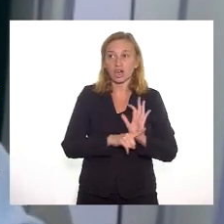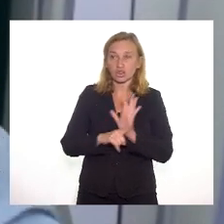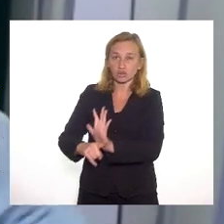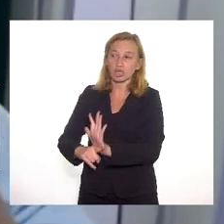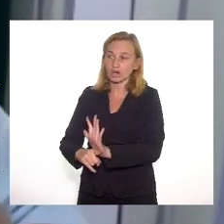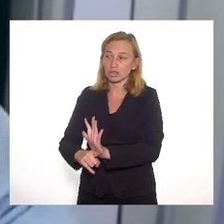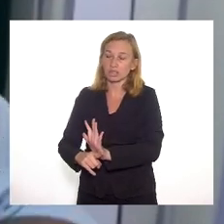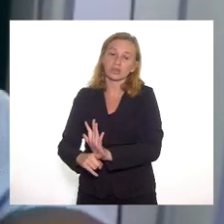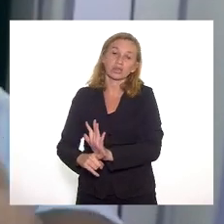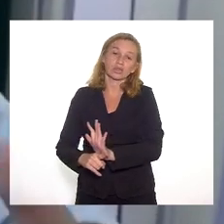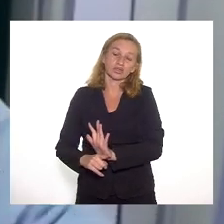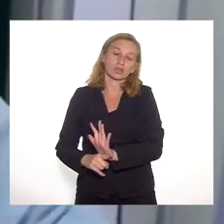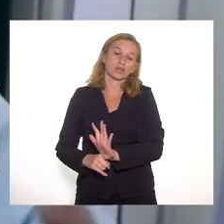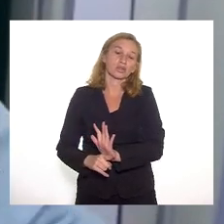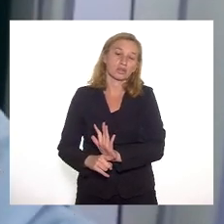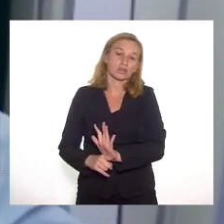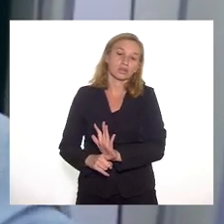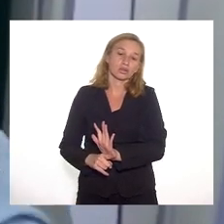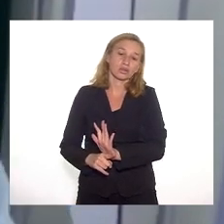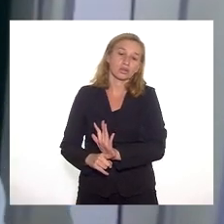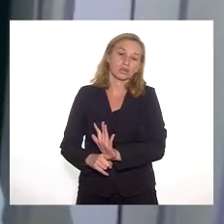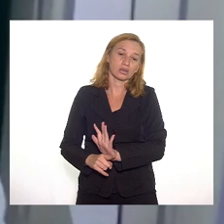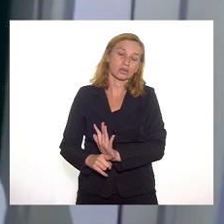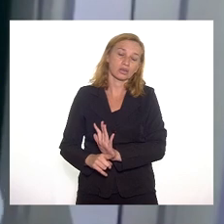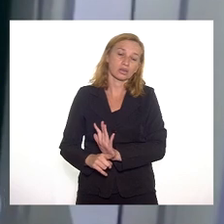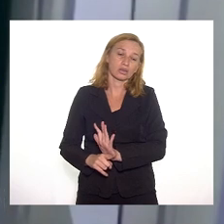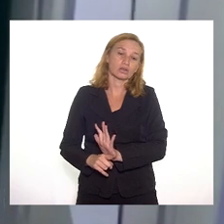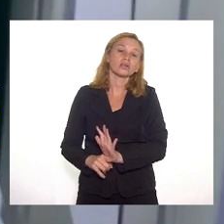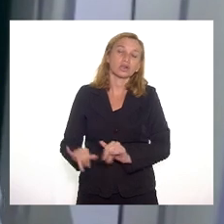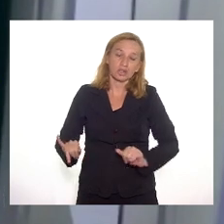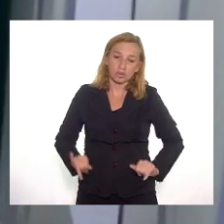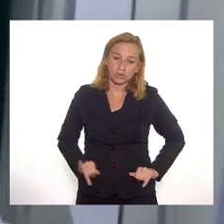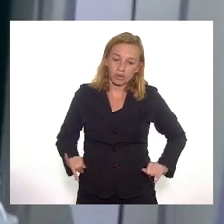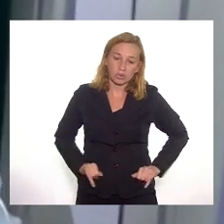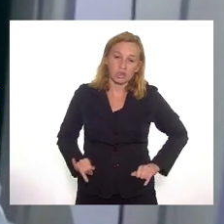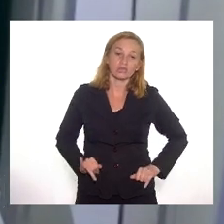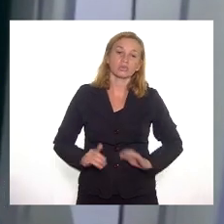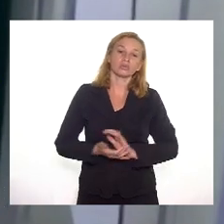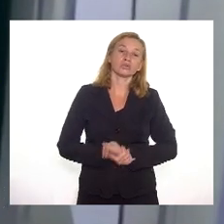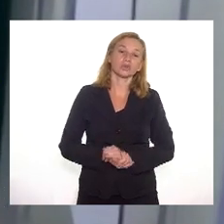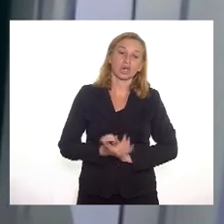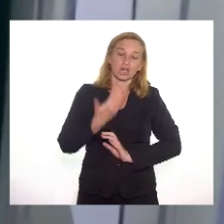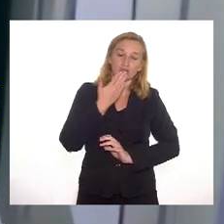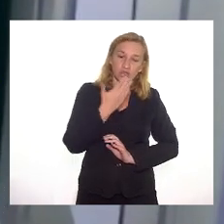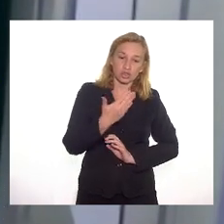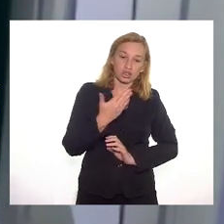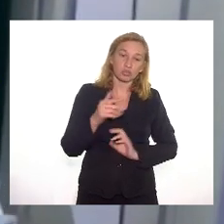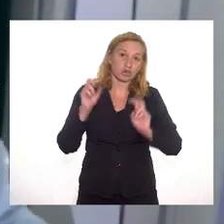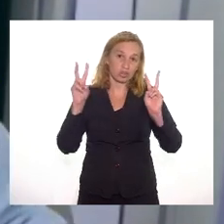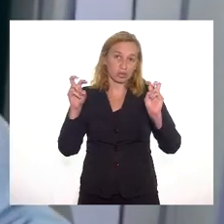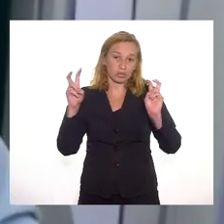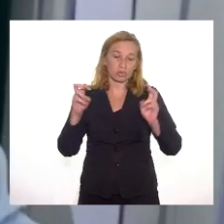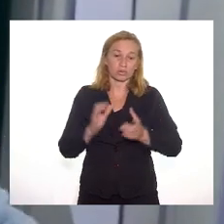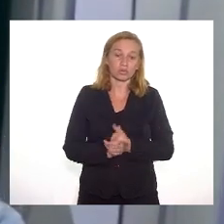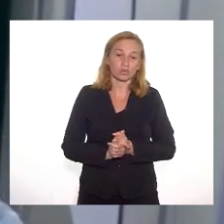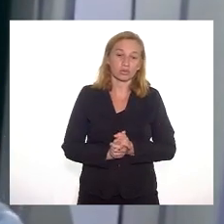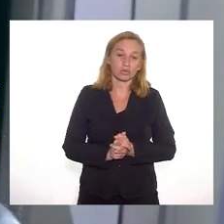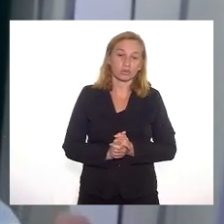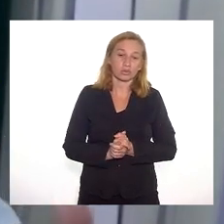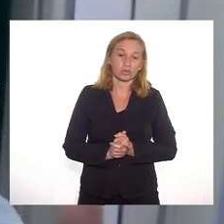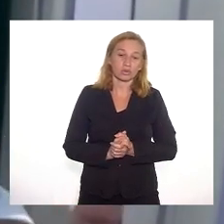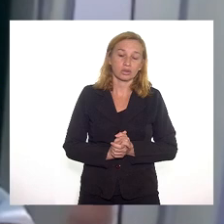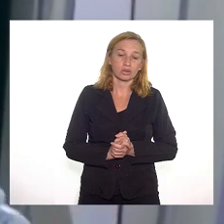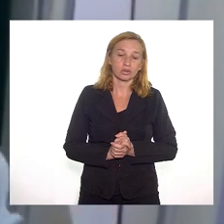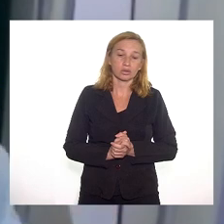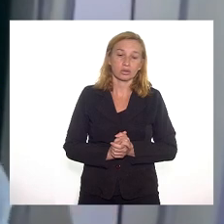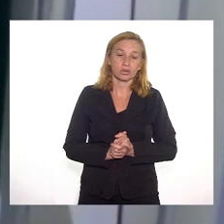mitigar, se não solucionar de maneira estrutural, mitigar esse sofrimento, mitigar esse tipo de situação. Inclusive, nessas